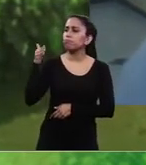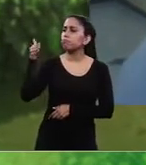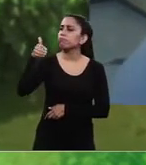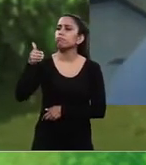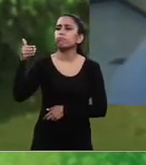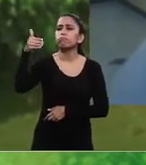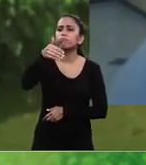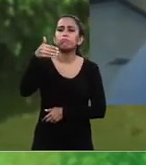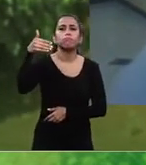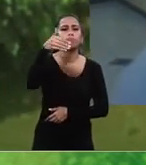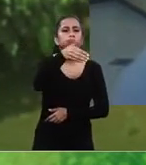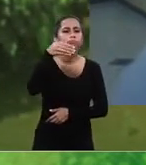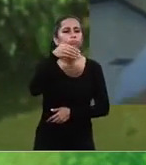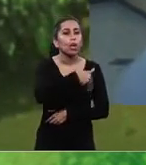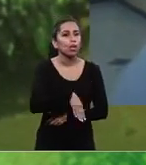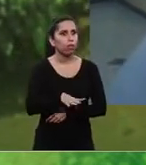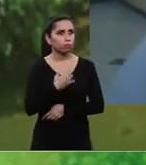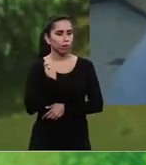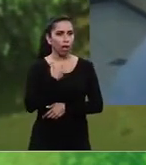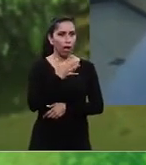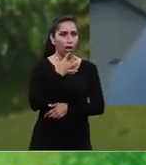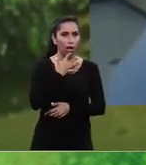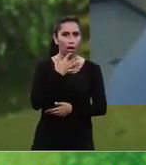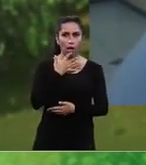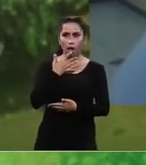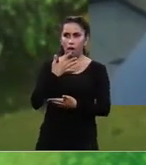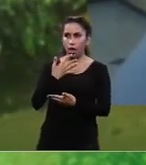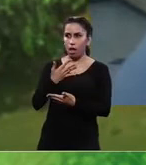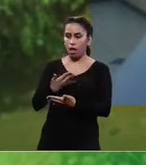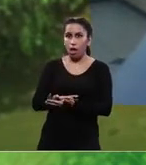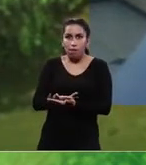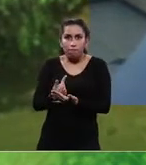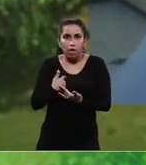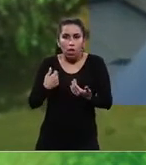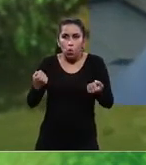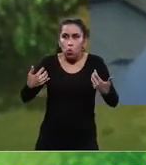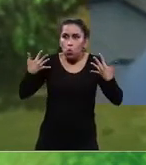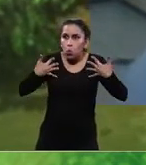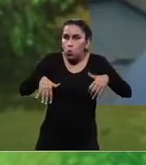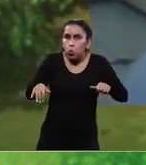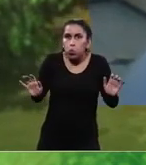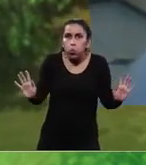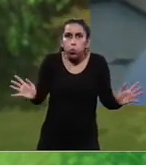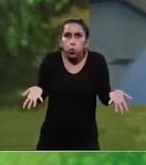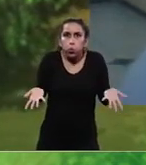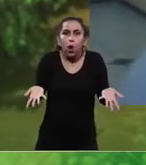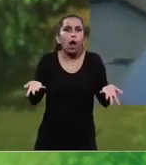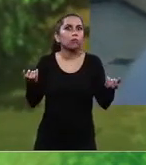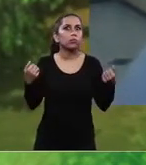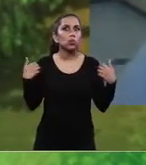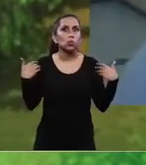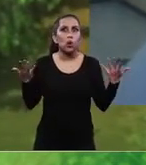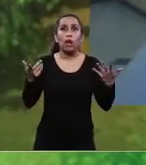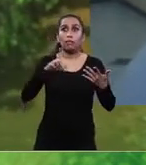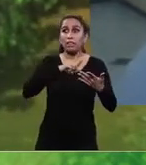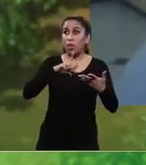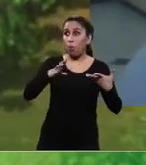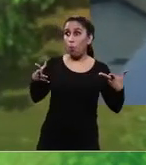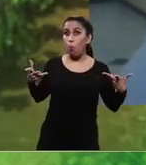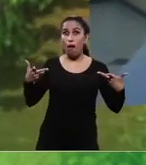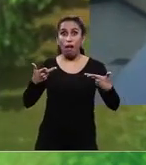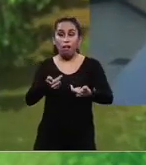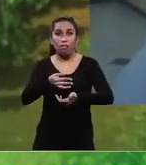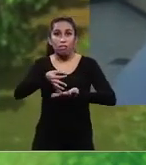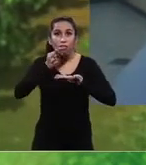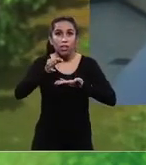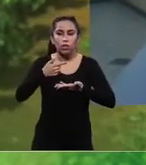Fiquei impressionado com a qualidade e com a produtividade do café. Isso tem sido uma coisa extraordinária do ponto